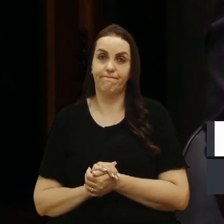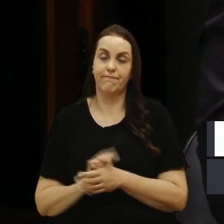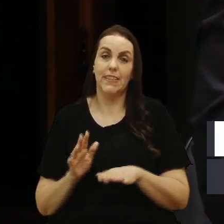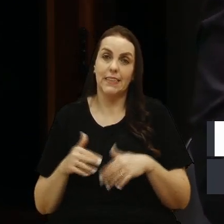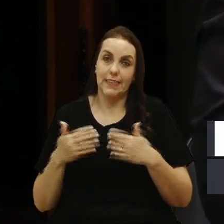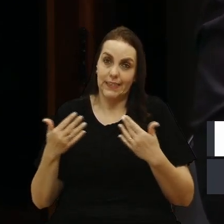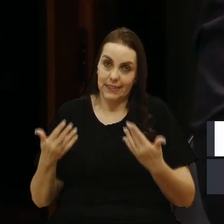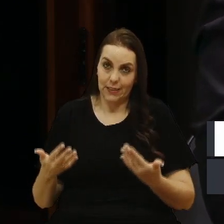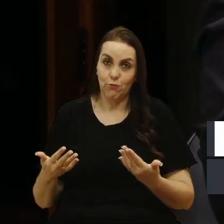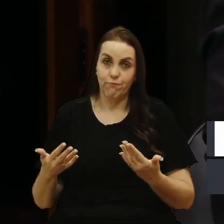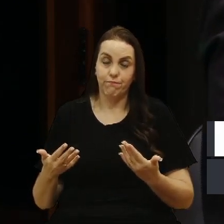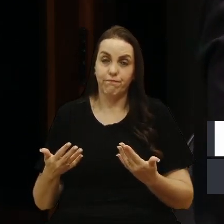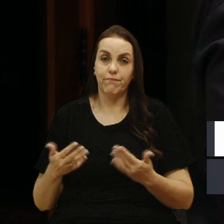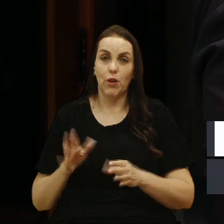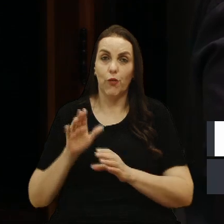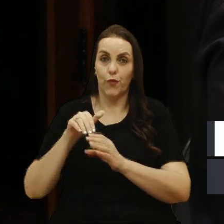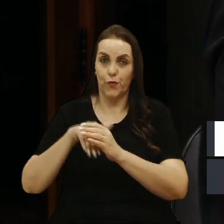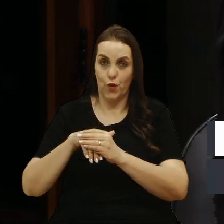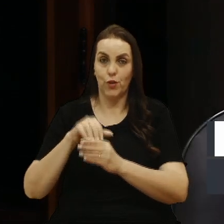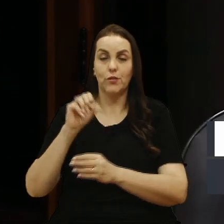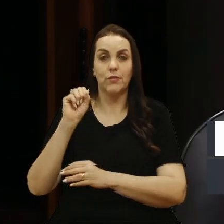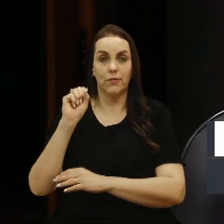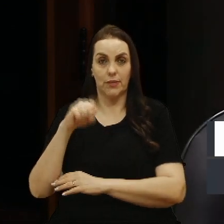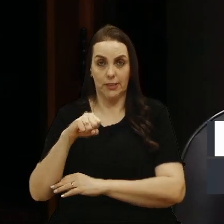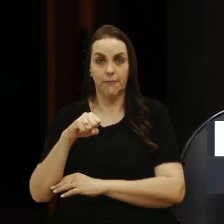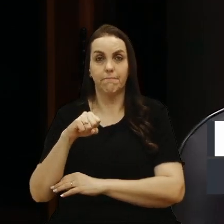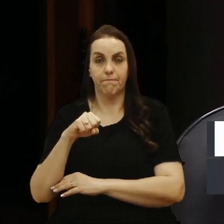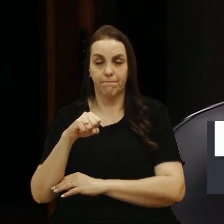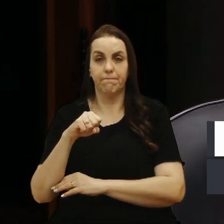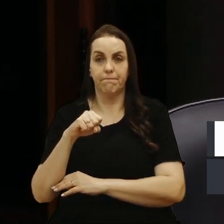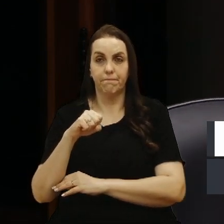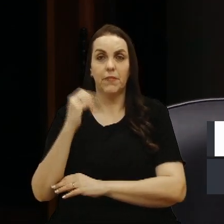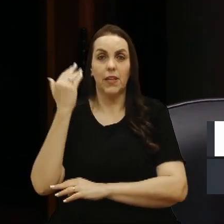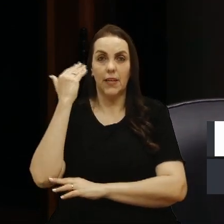voto favorável, entendo que